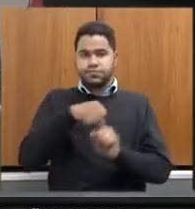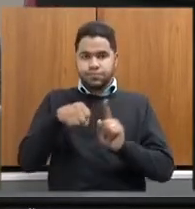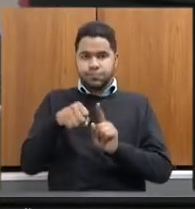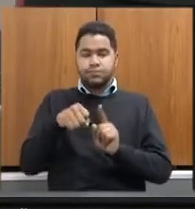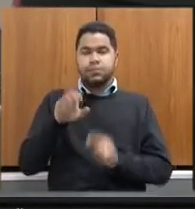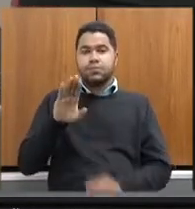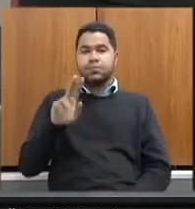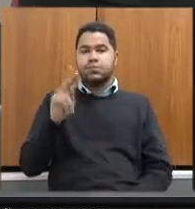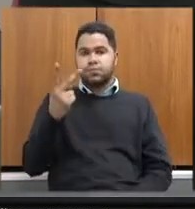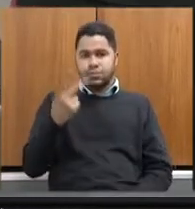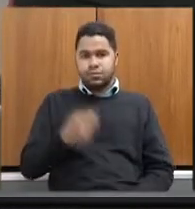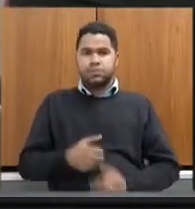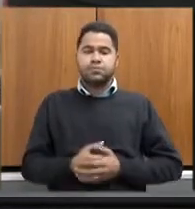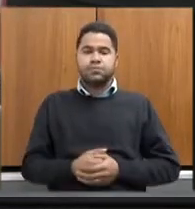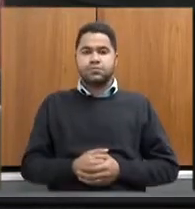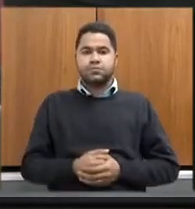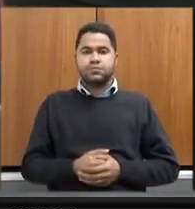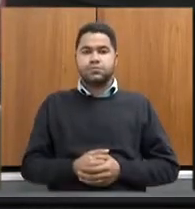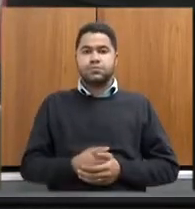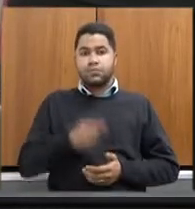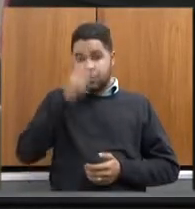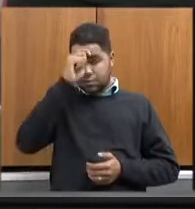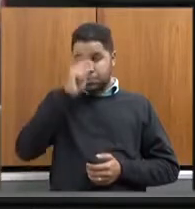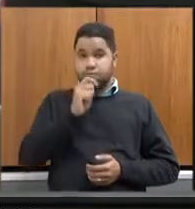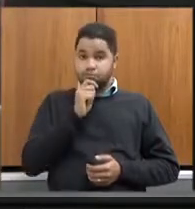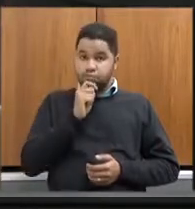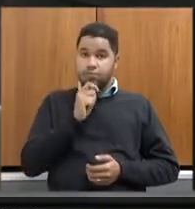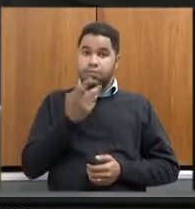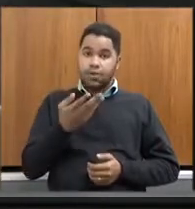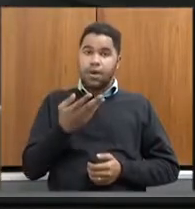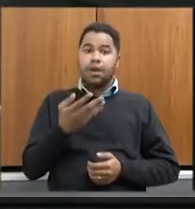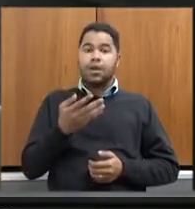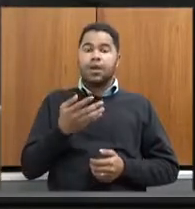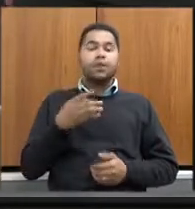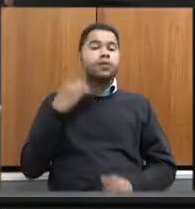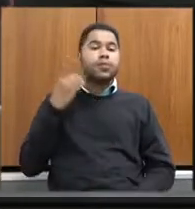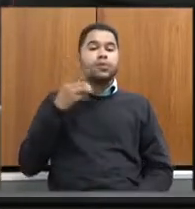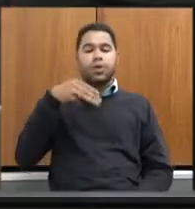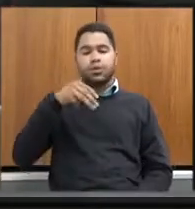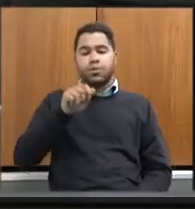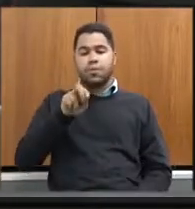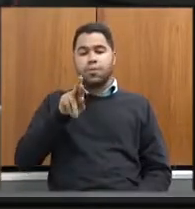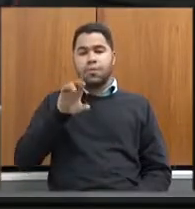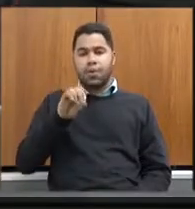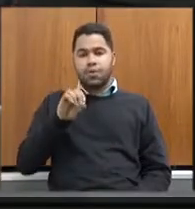de Belo Horizonte autoria do nobre Deputado Mauro Tramonte